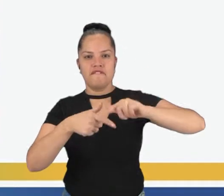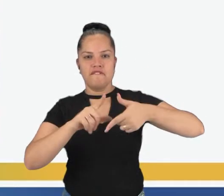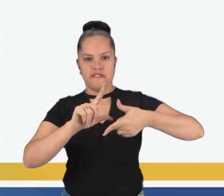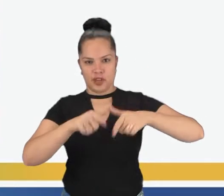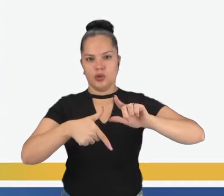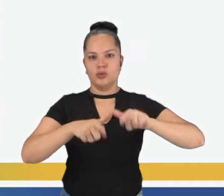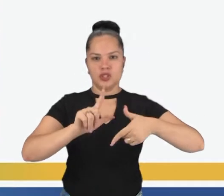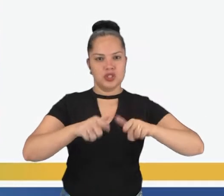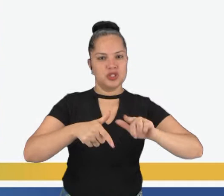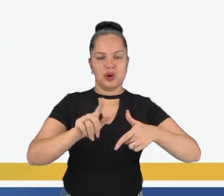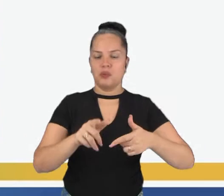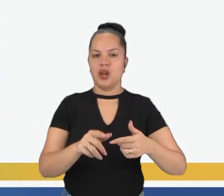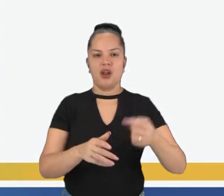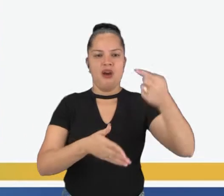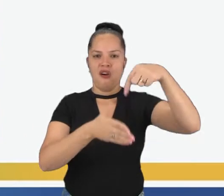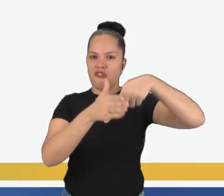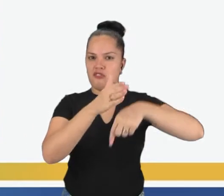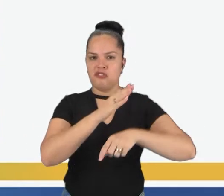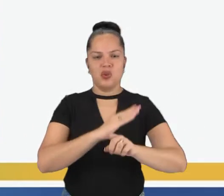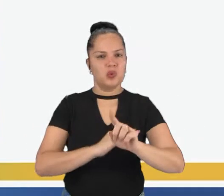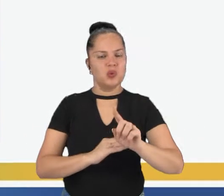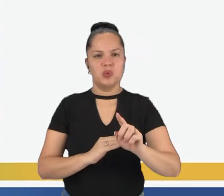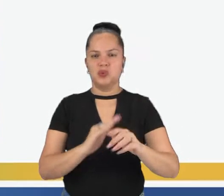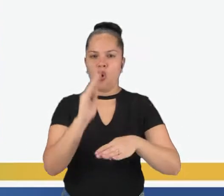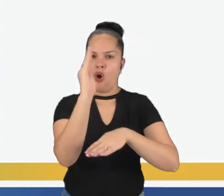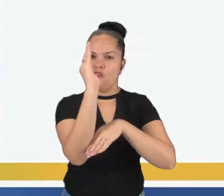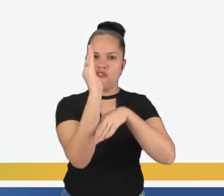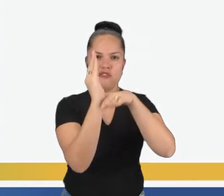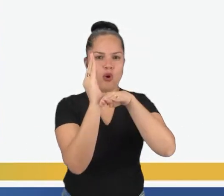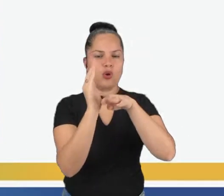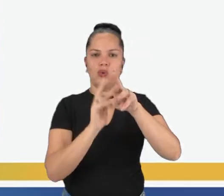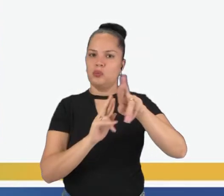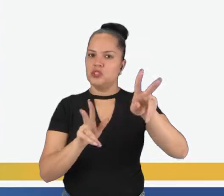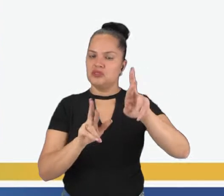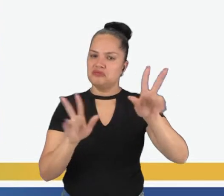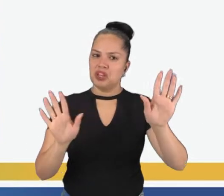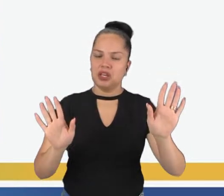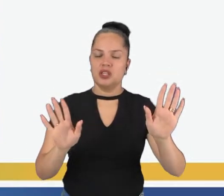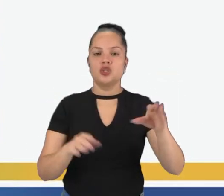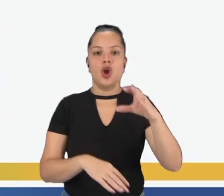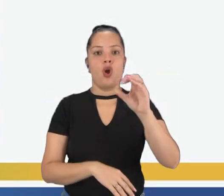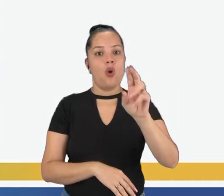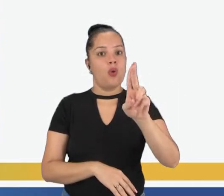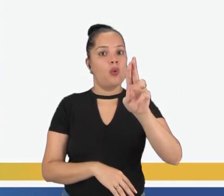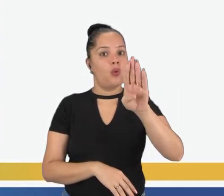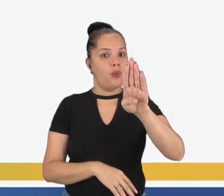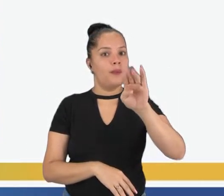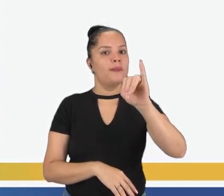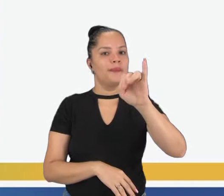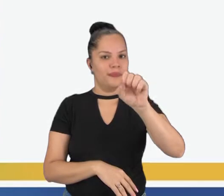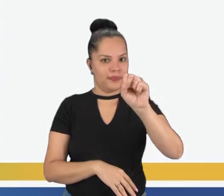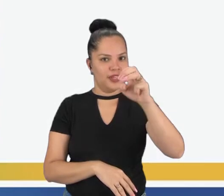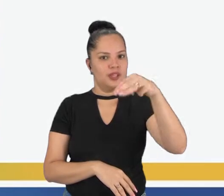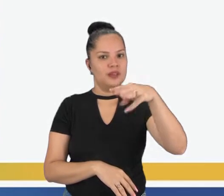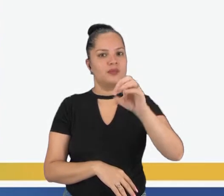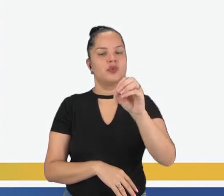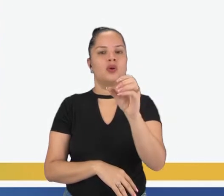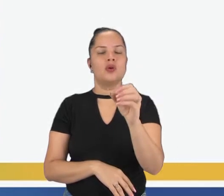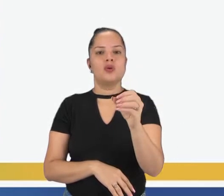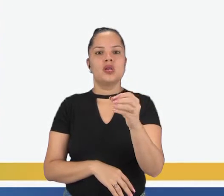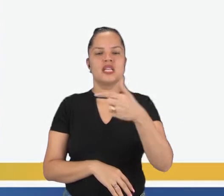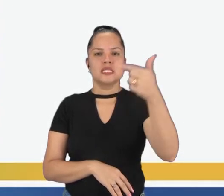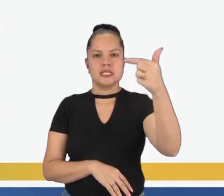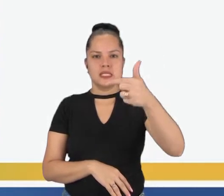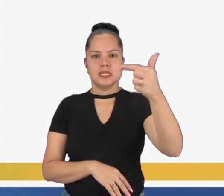não tenho um volume, então ela lembra esse cubismo. E na segunda imagem, eu tenho uma nuvem, e nessa